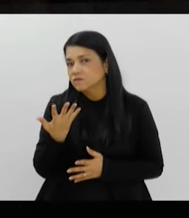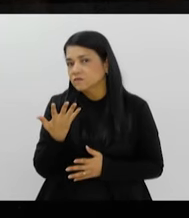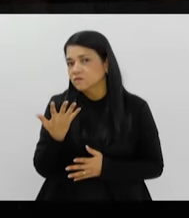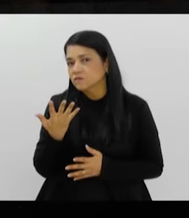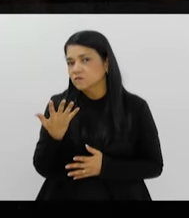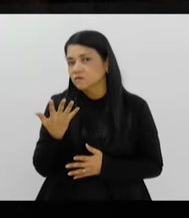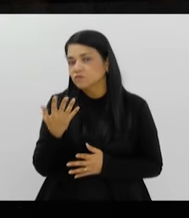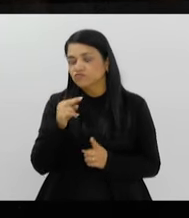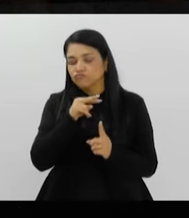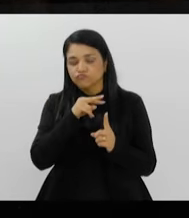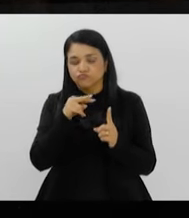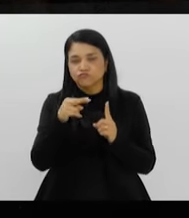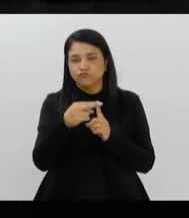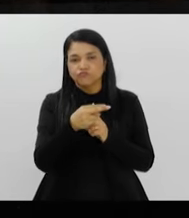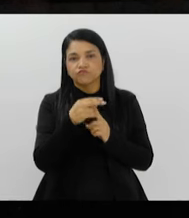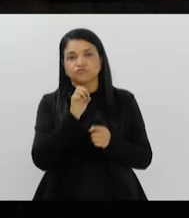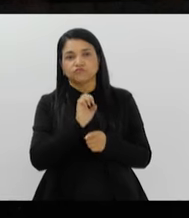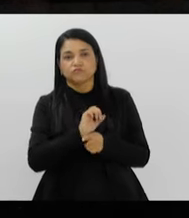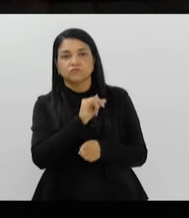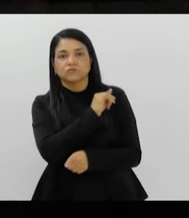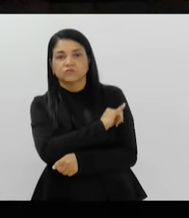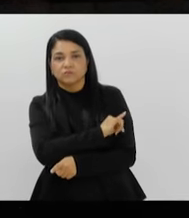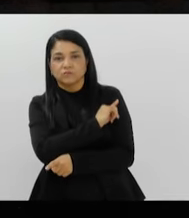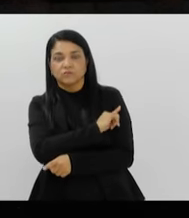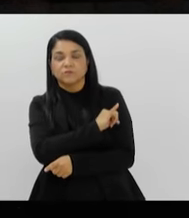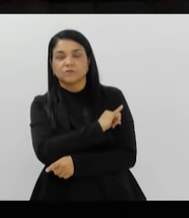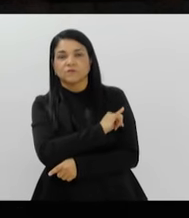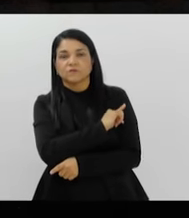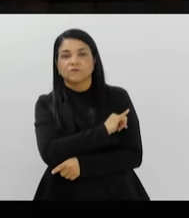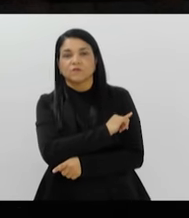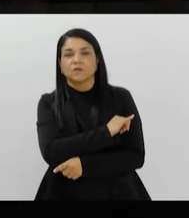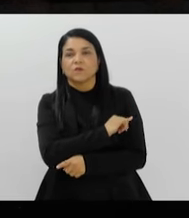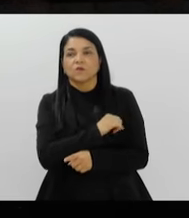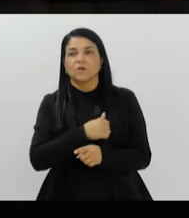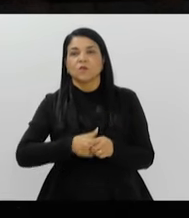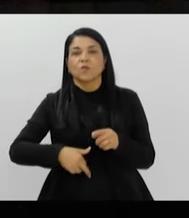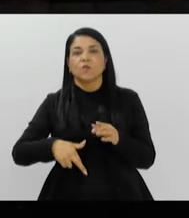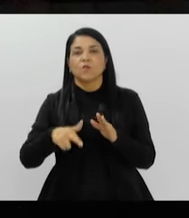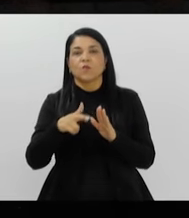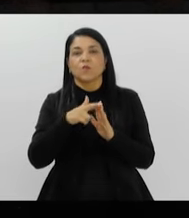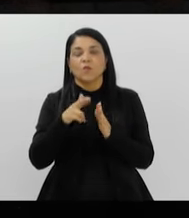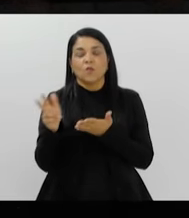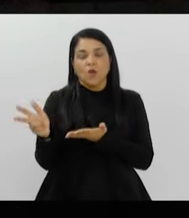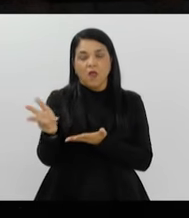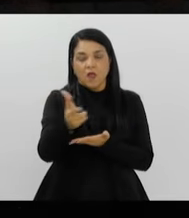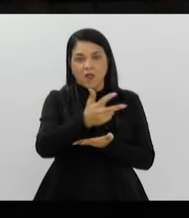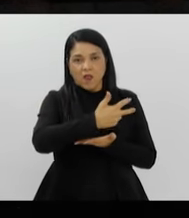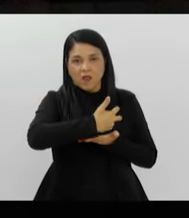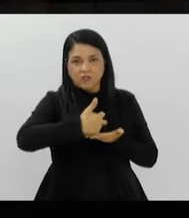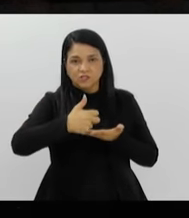do ponto de vista do Estado do Rio de Janeiro, o regime de recuperação fiscal?